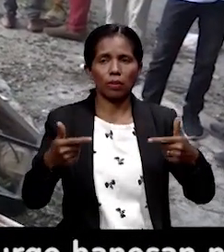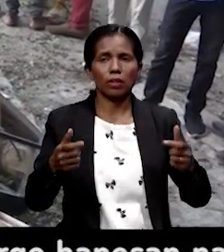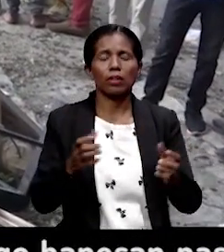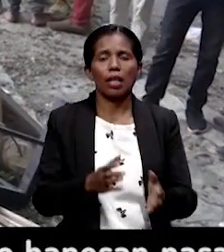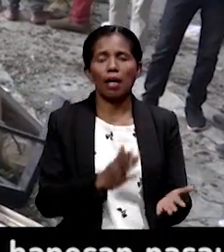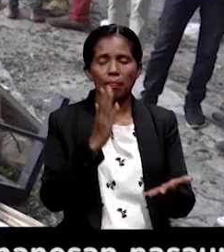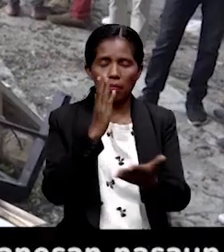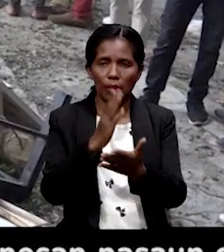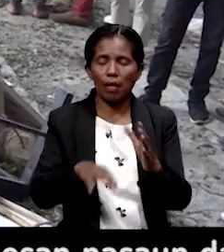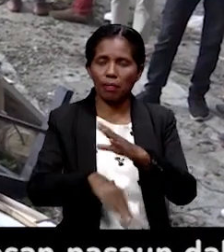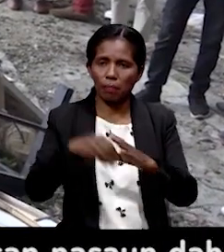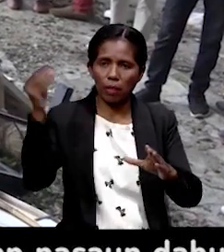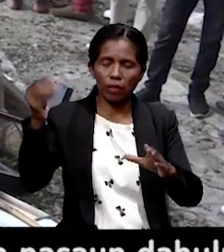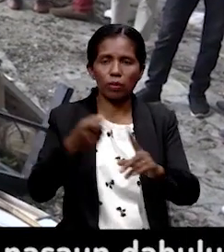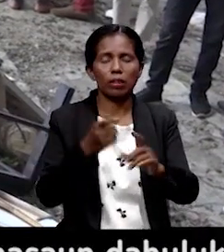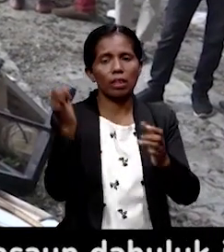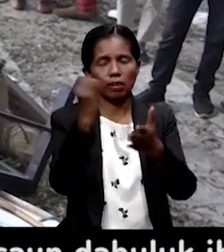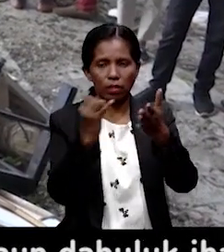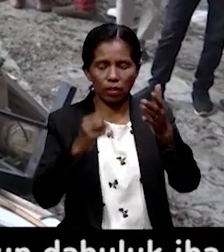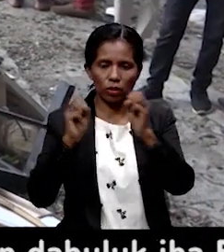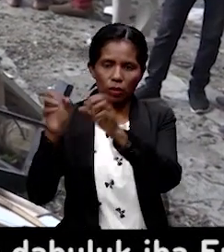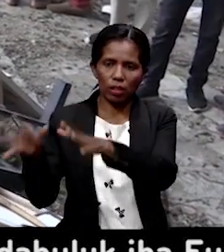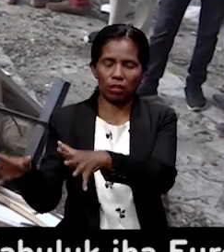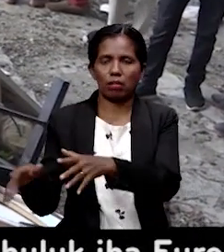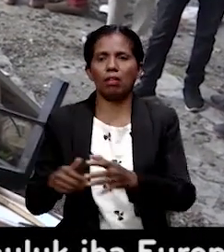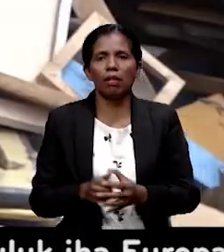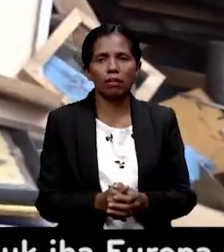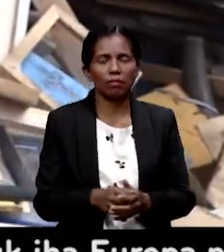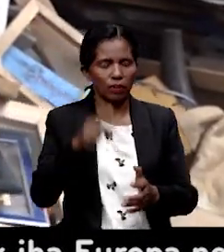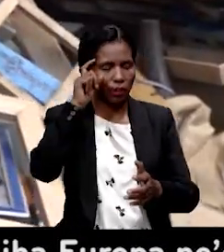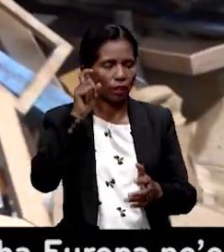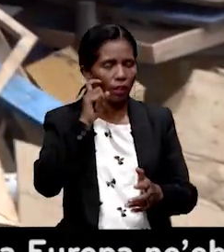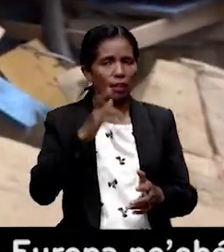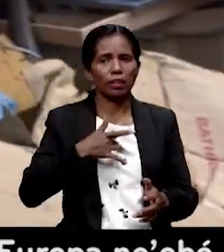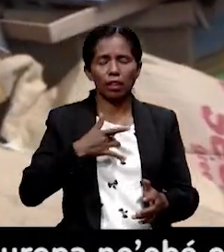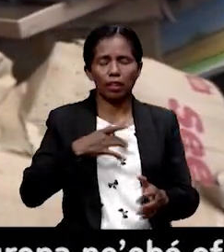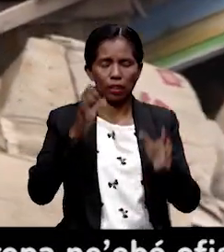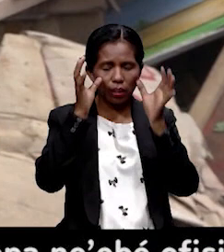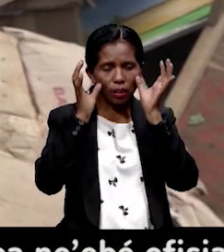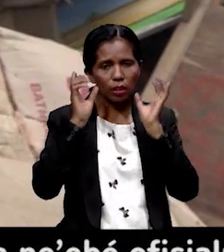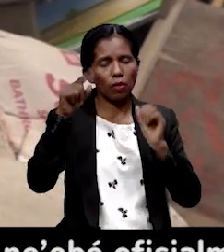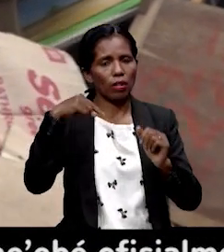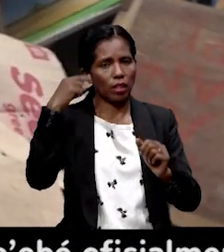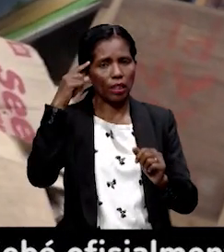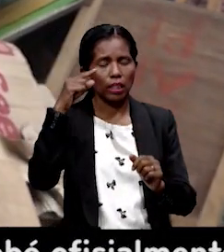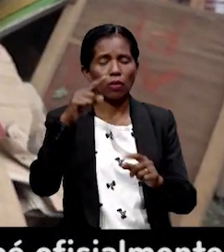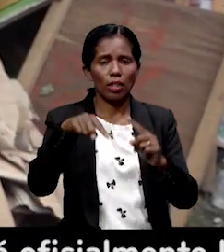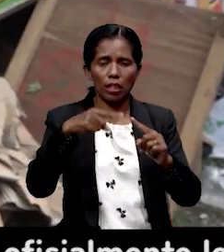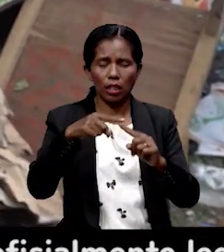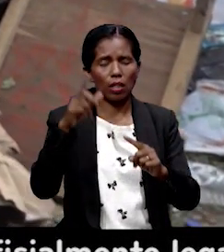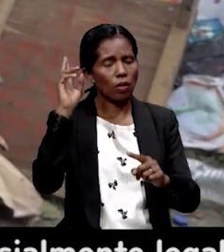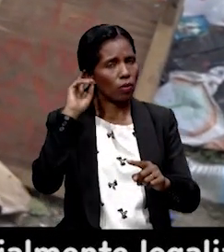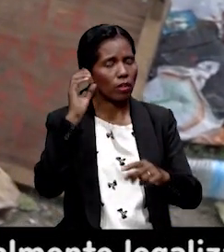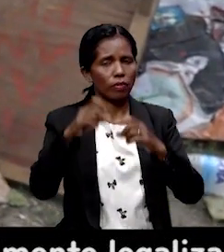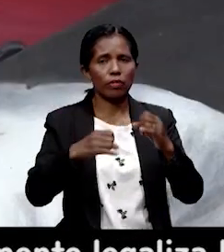forçadamente artista Sirne Pintura no Soedet e Heliur. Xanana Guzmão sente triste e bem hirarona informação no contacto que